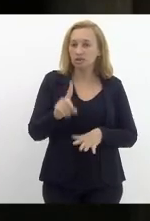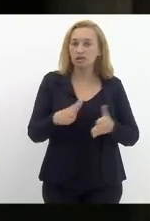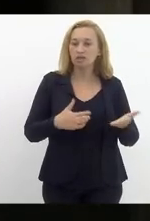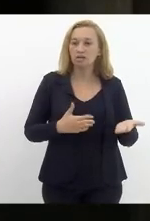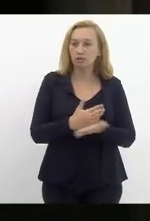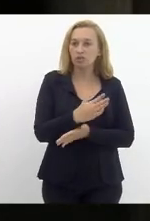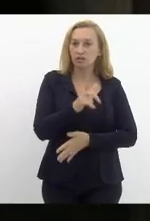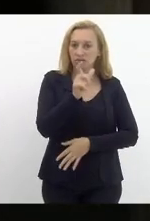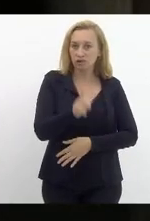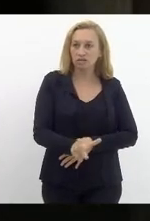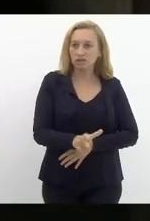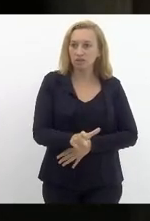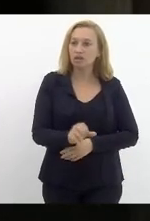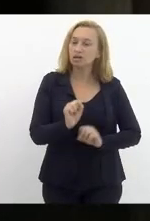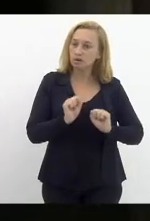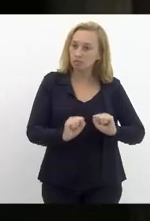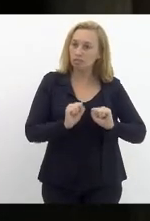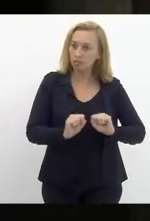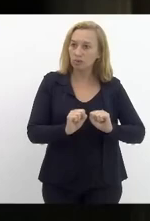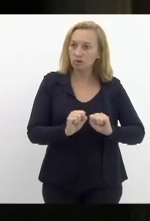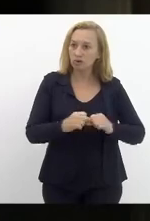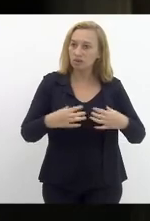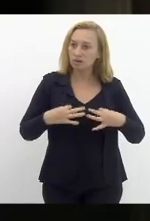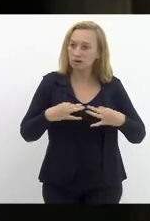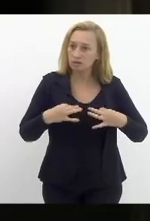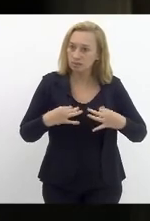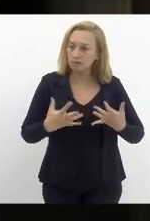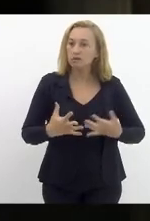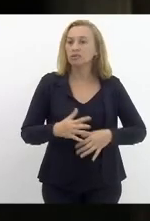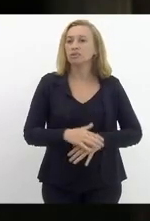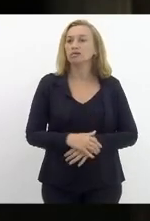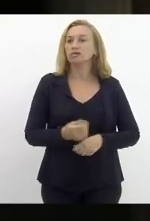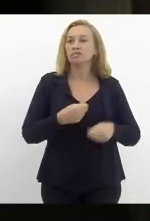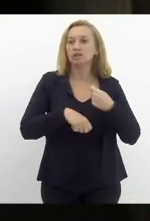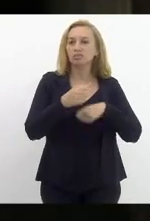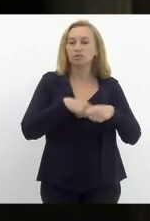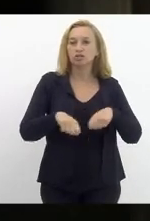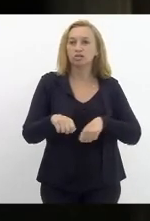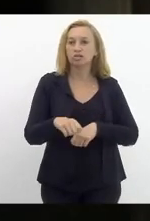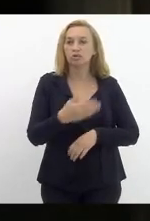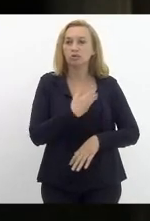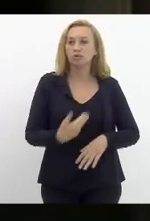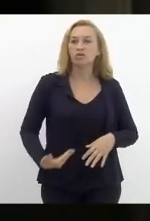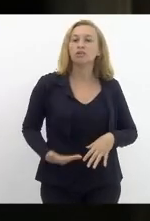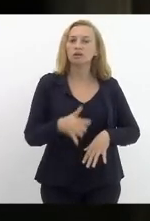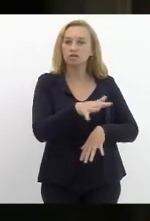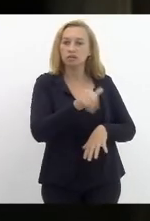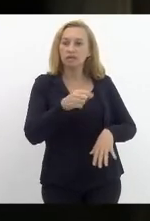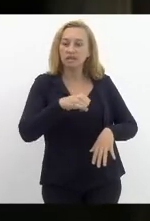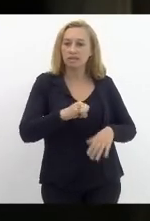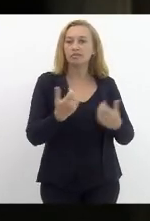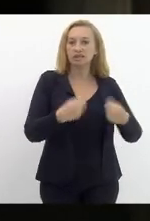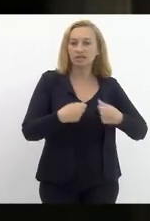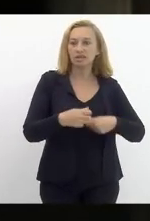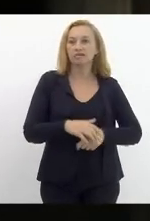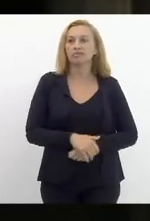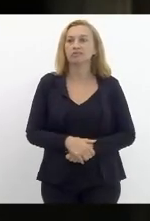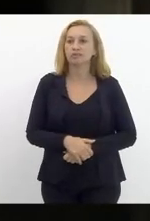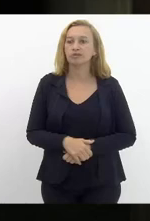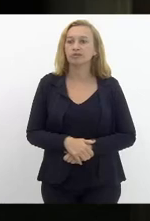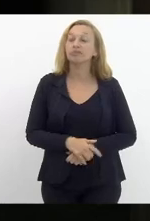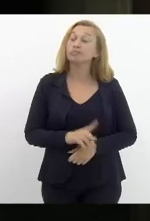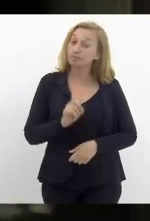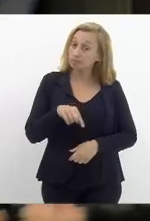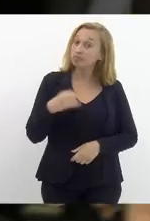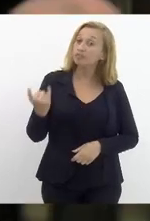aprovado e que ele possa estar disponível para a administração pública para ser chamado caso aconteça a necessidade. Isso